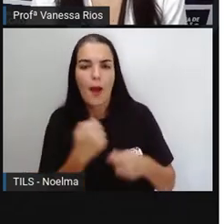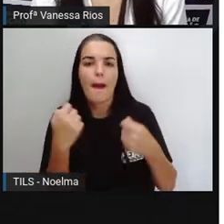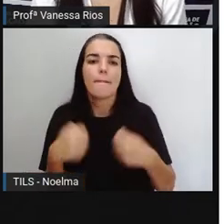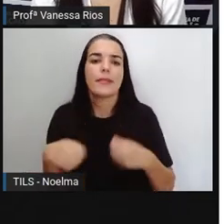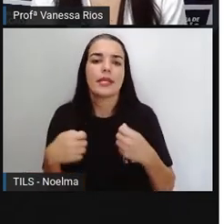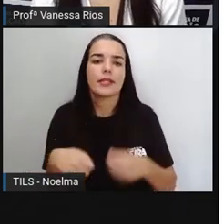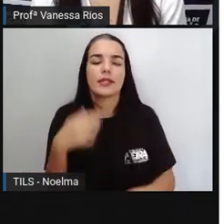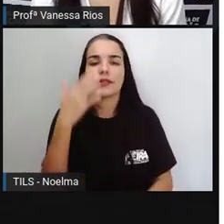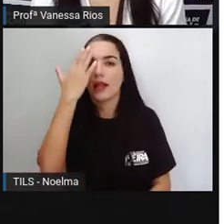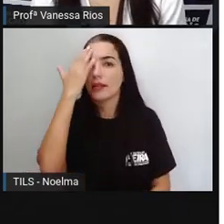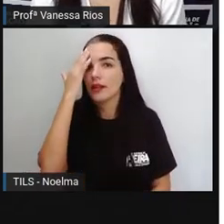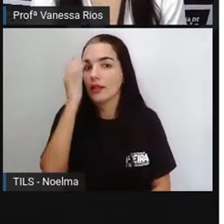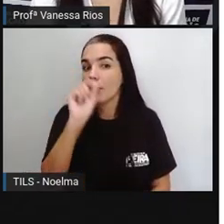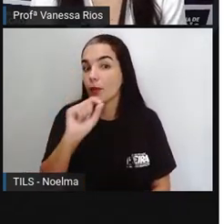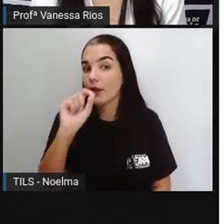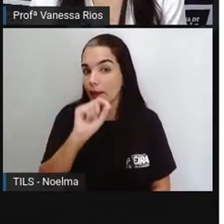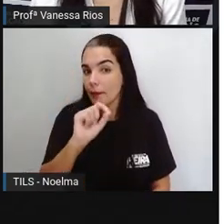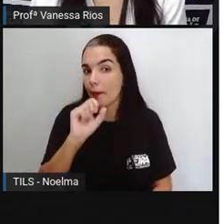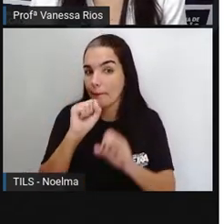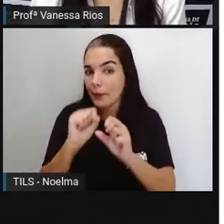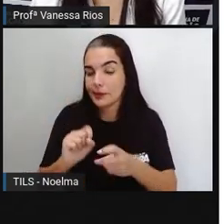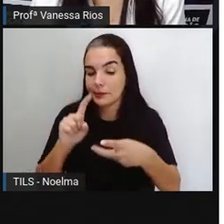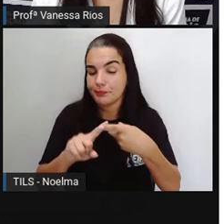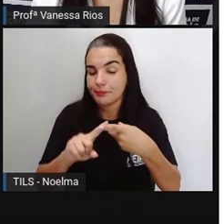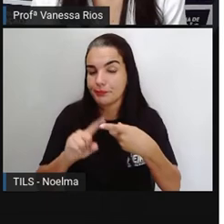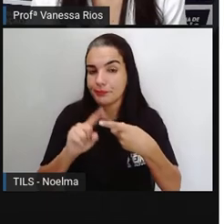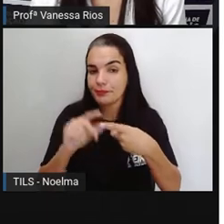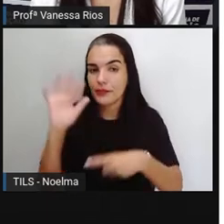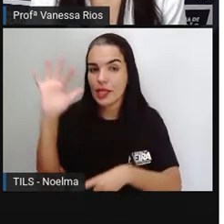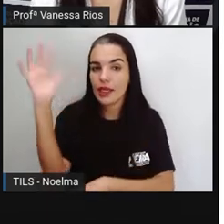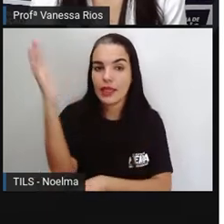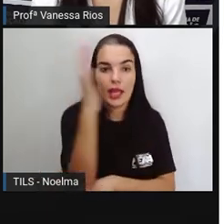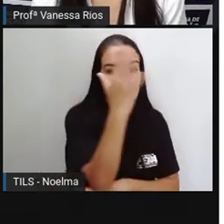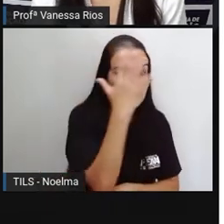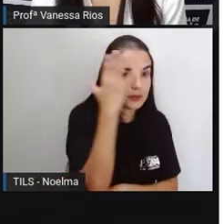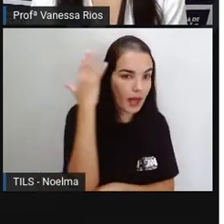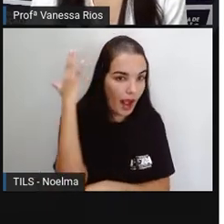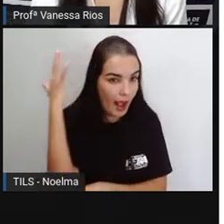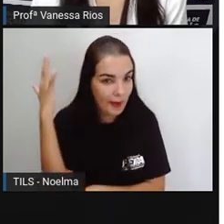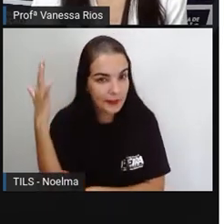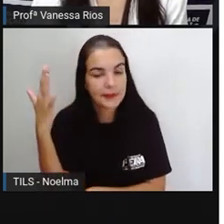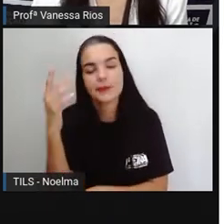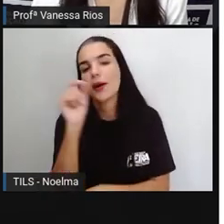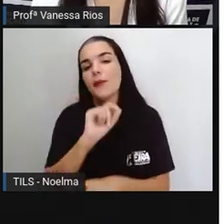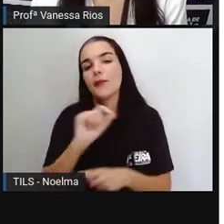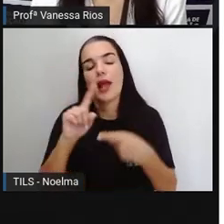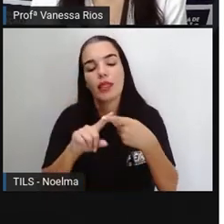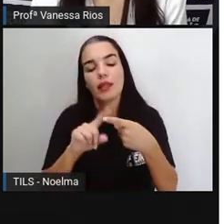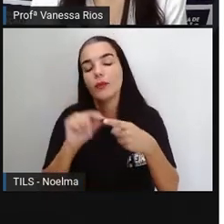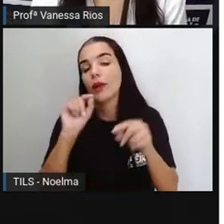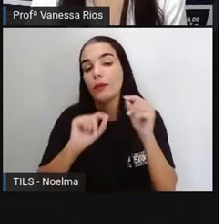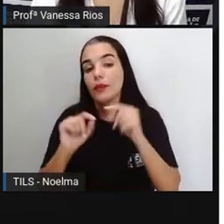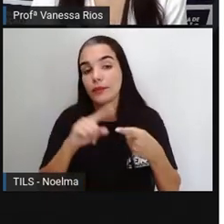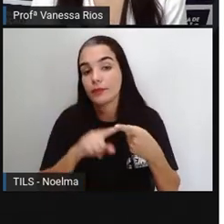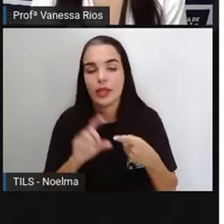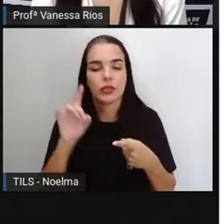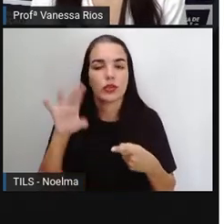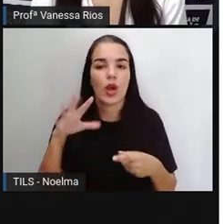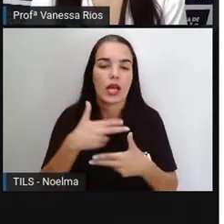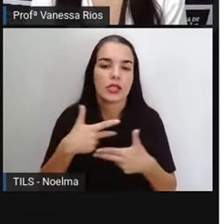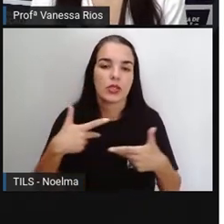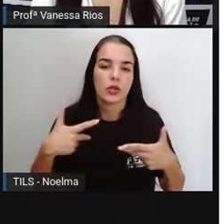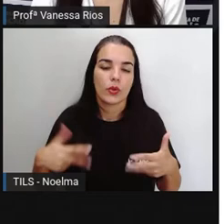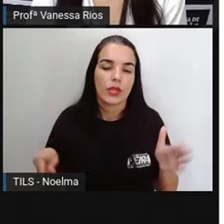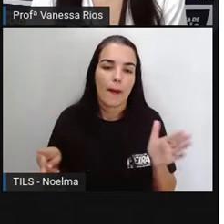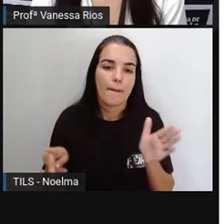entender que os materiais eles podem ser naturais, e aí a gente entende por materiais naturais, aqueles